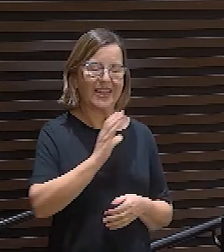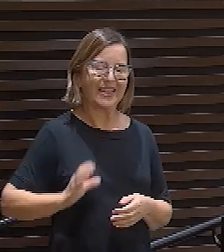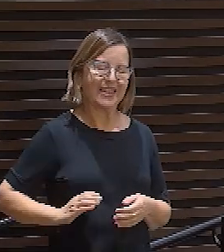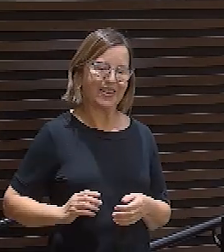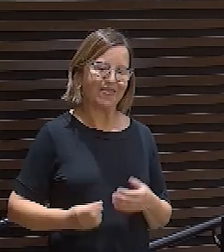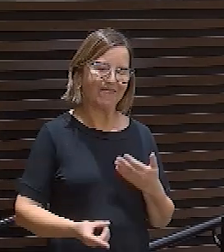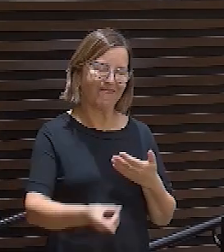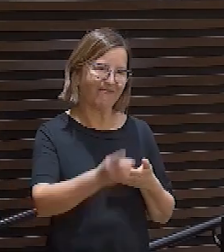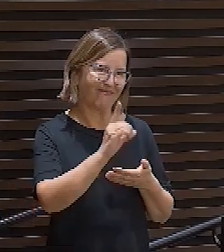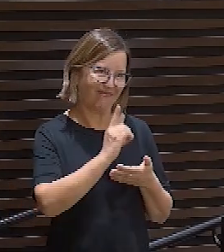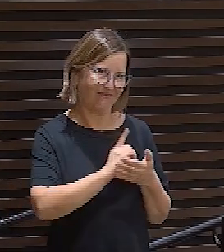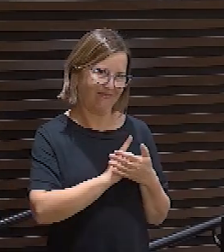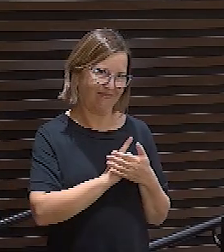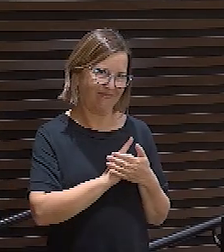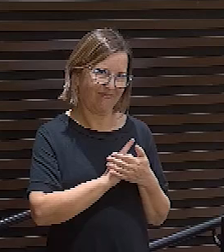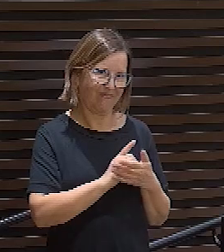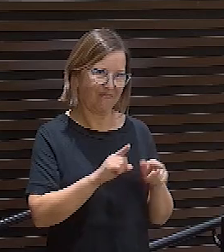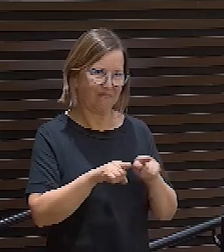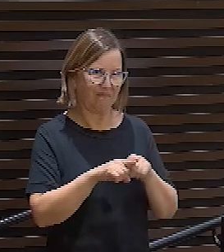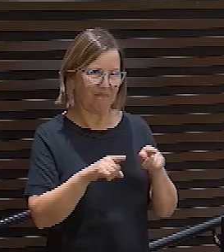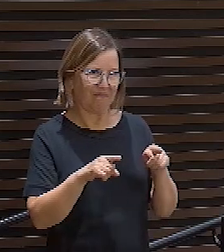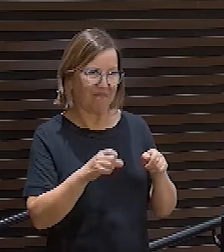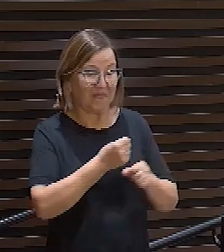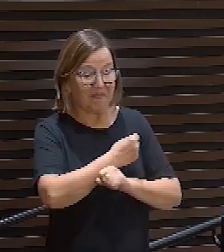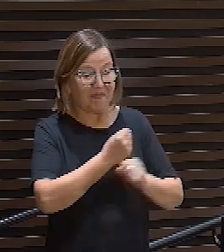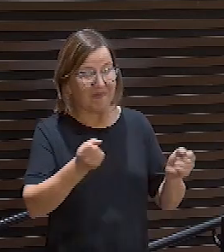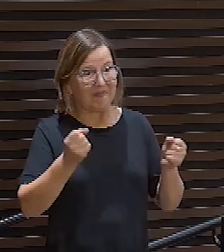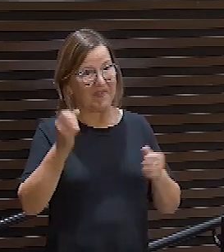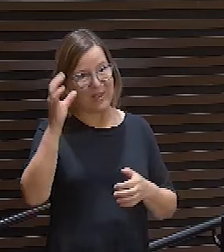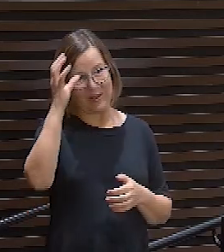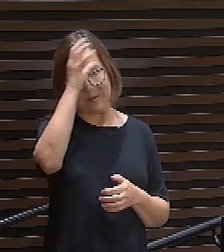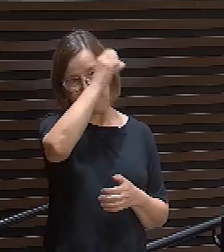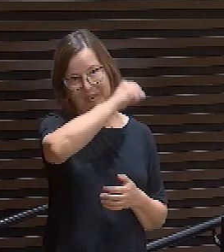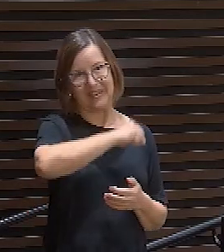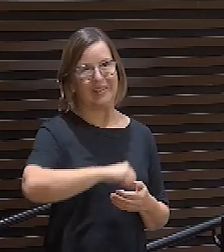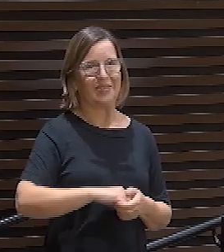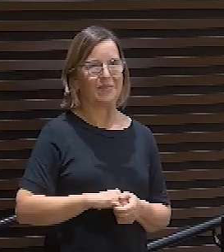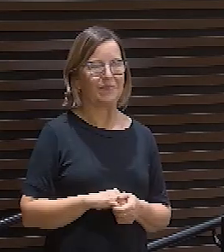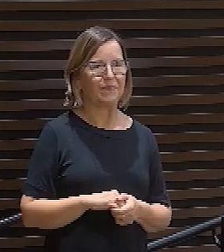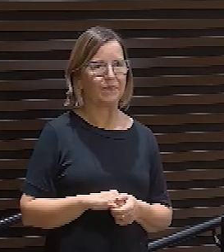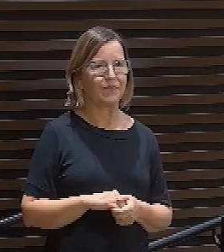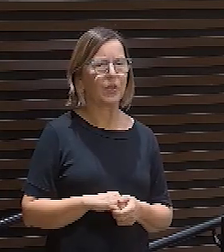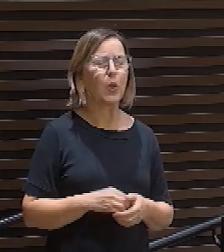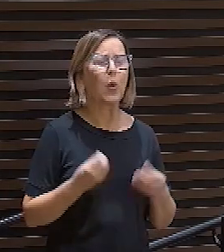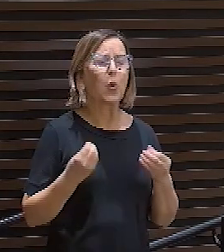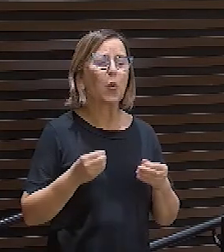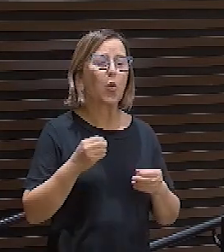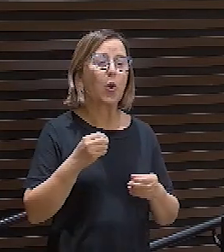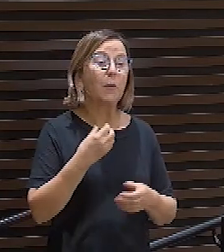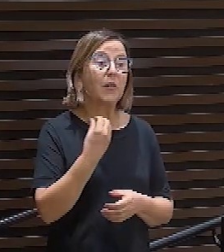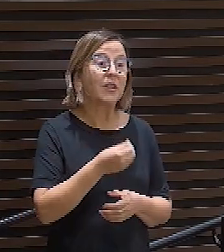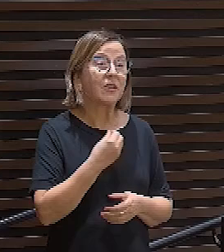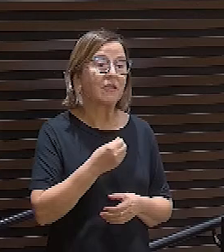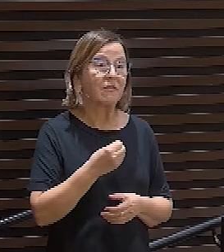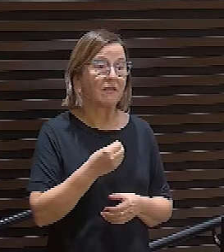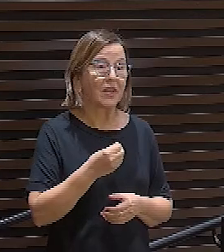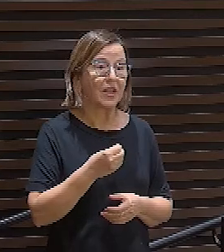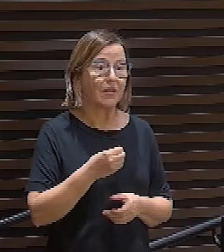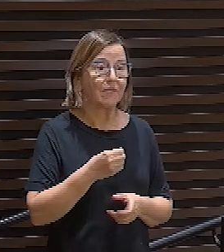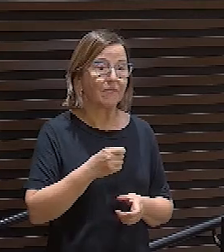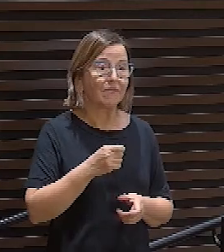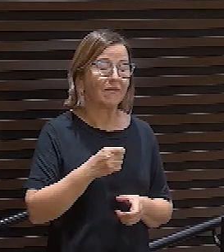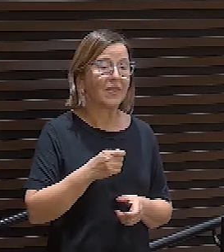Eu acho que isso não cabe na nossa cabeça. Como que eu vou viver como esses grandes homens de Deus? Não existe grandes homens de